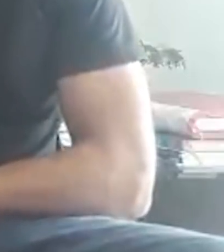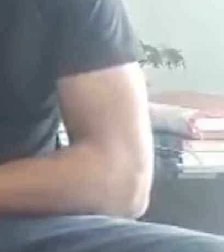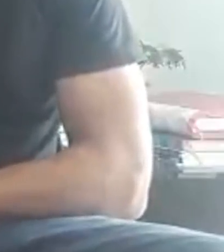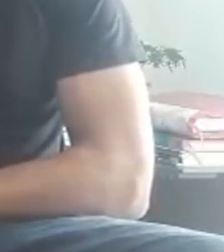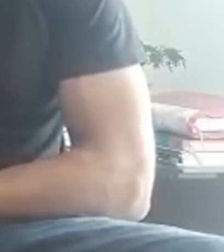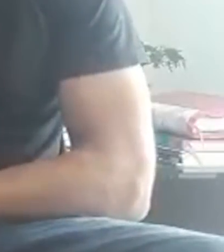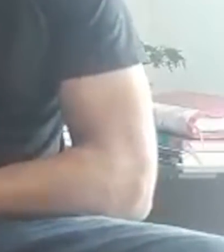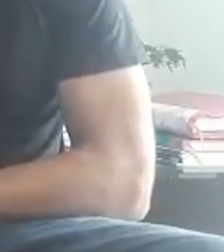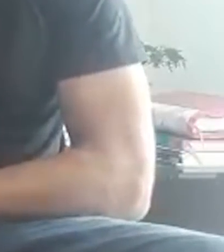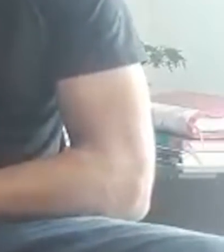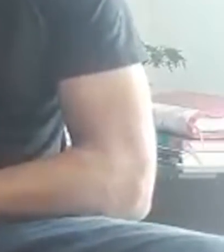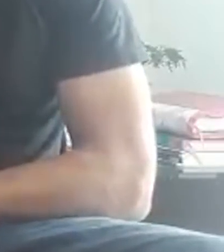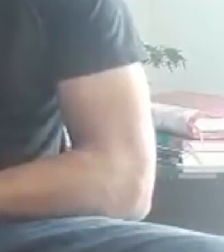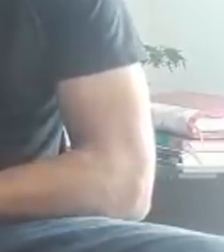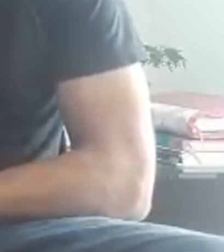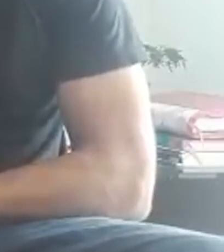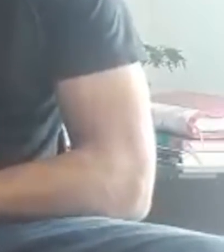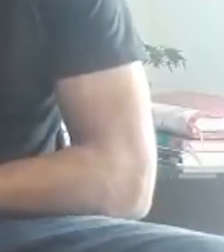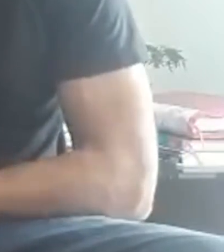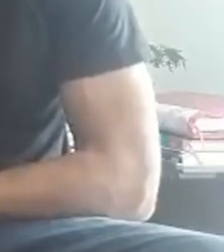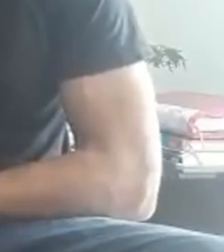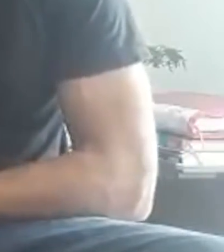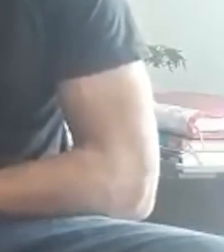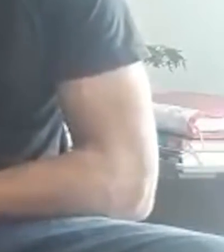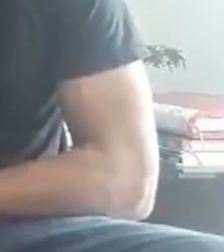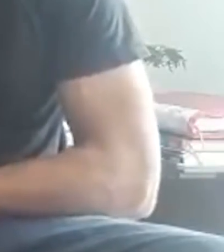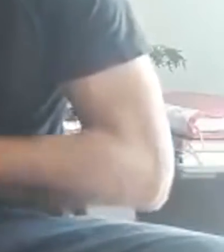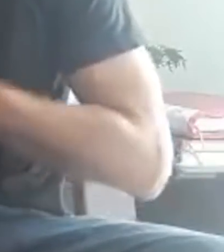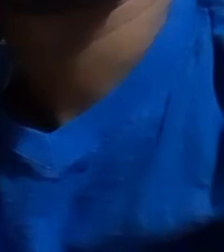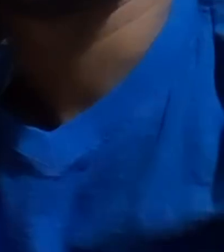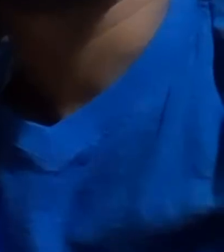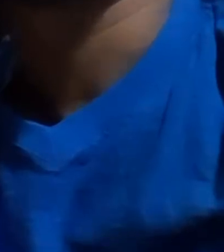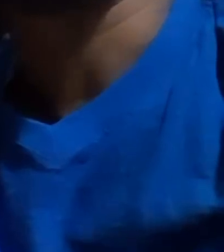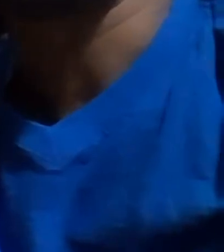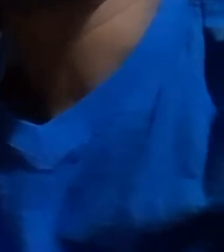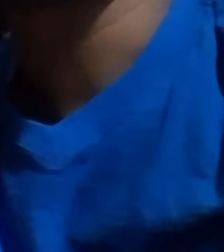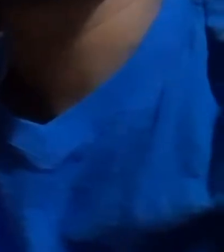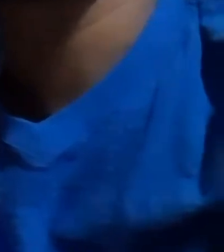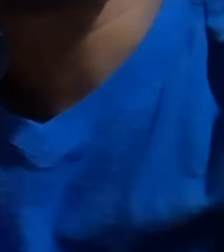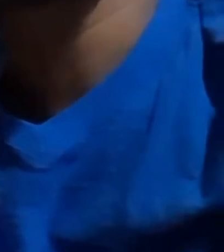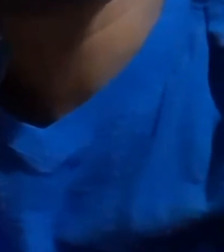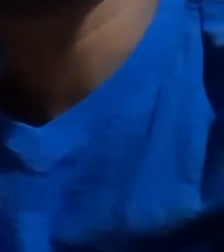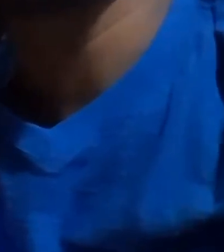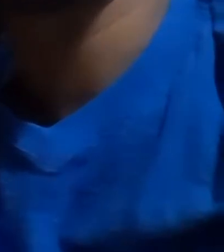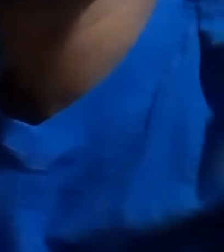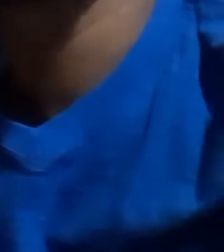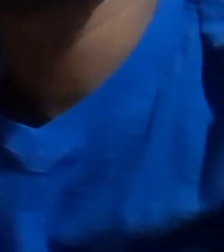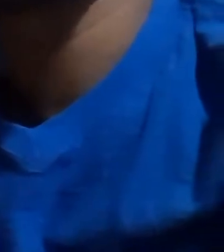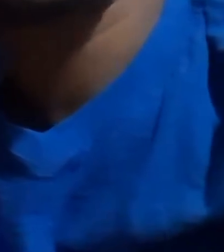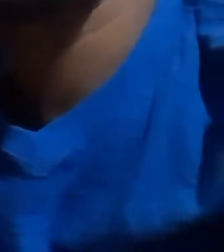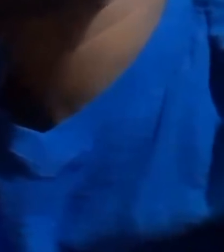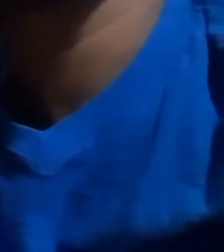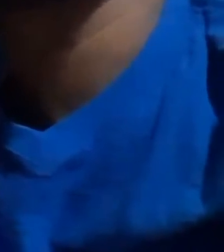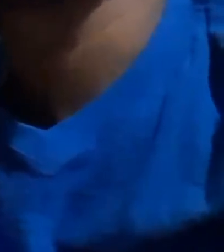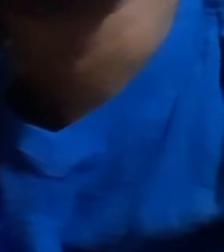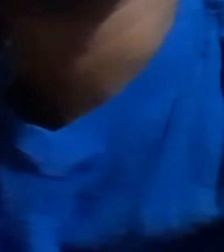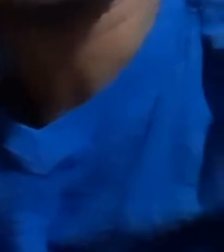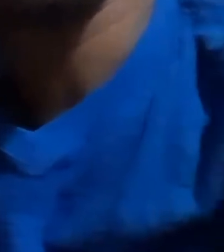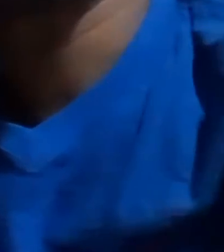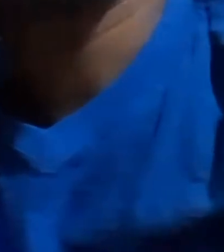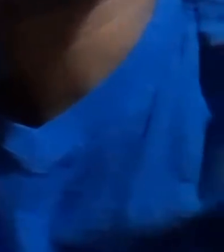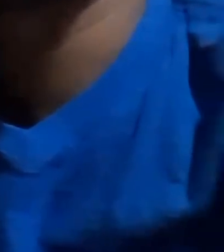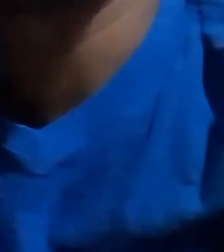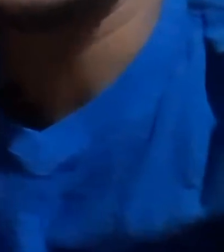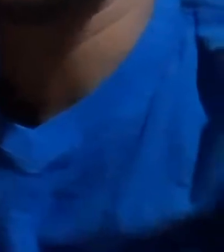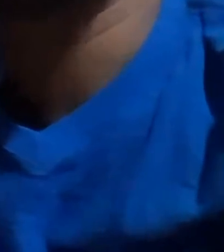Somos família Ibemeia, vai passar. Somos família Ibemeia,